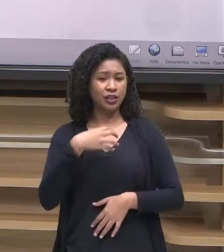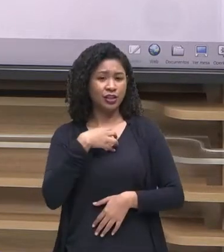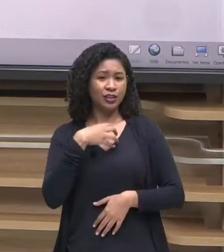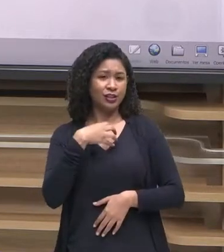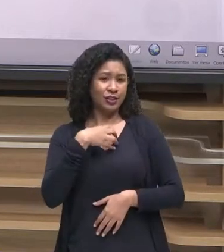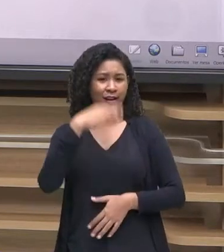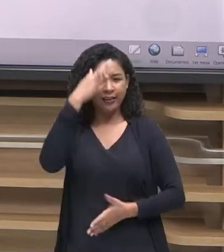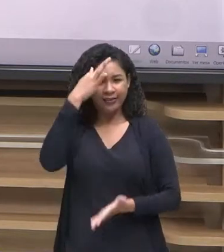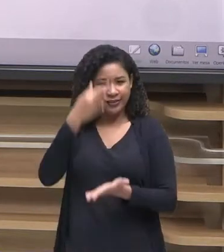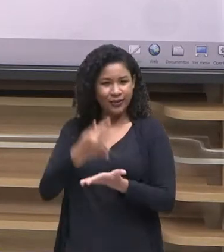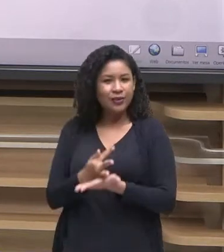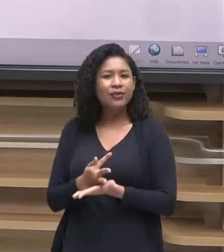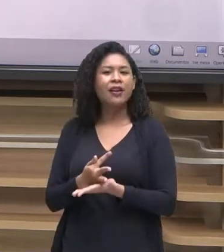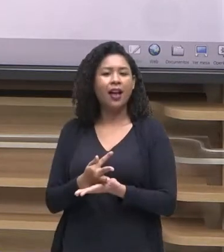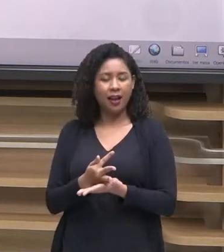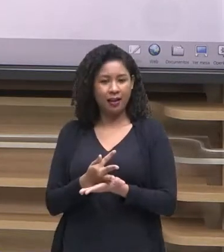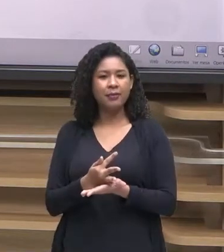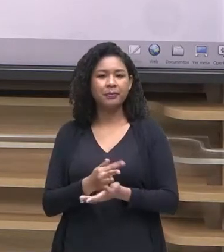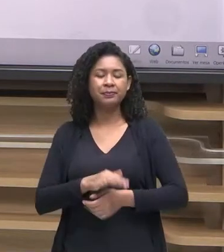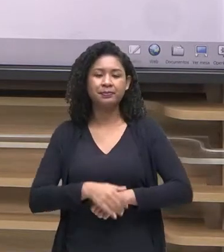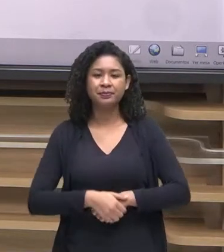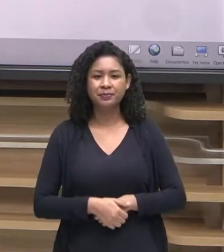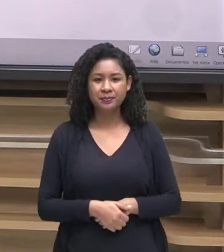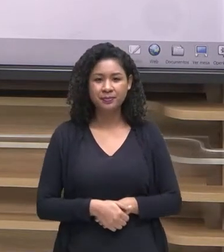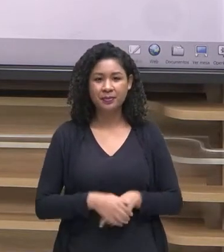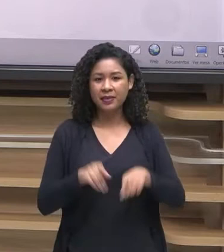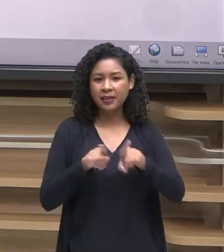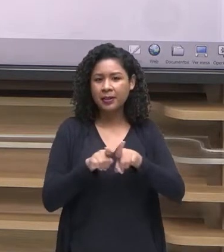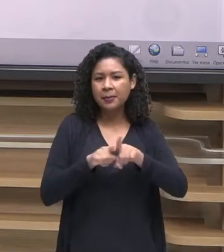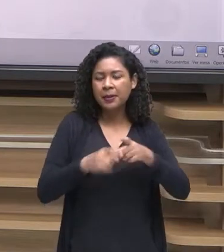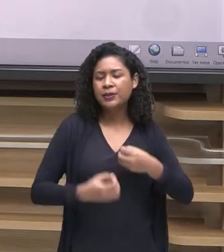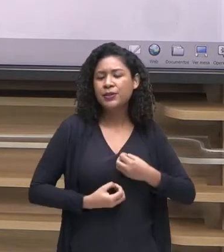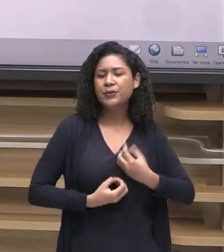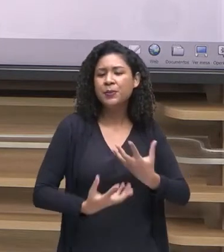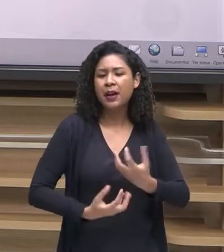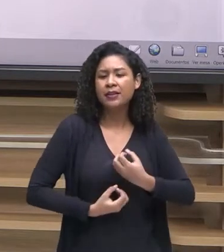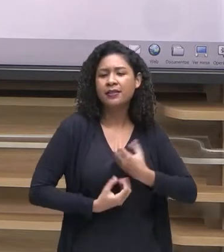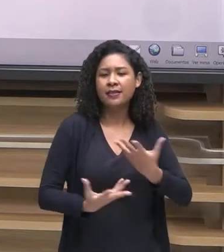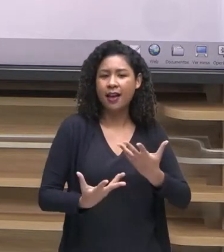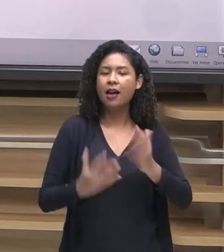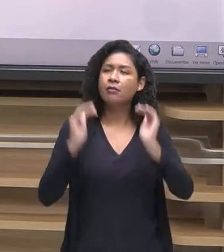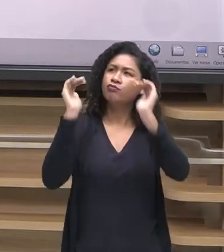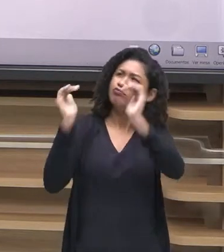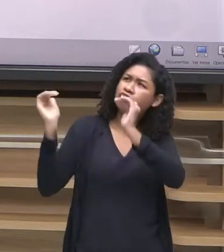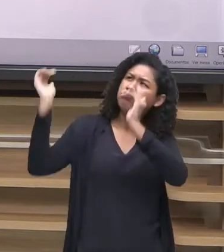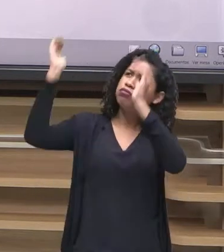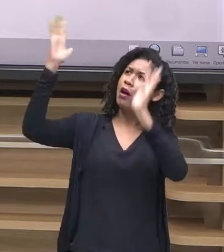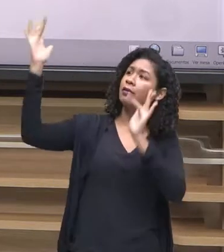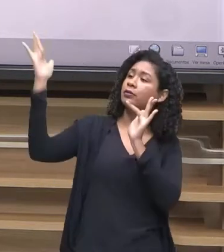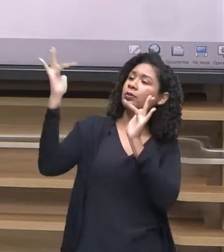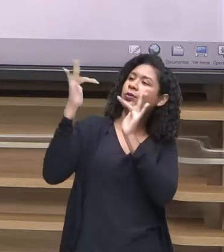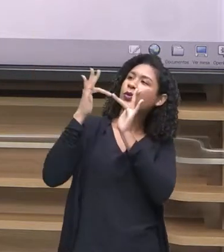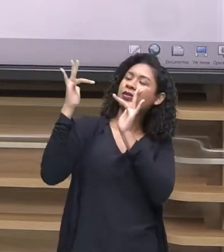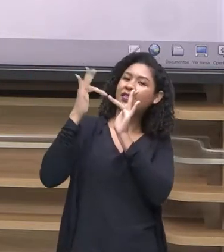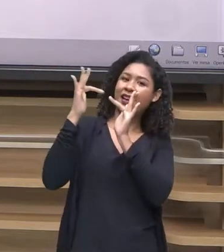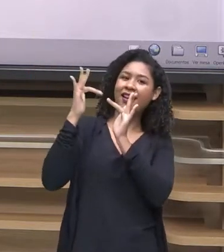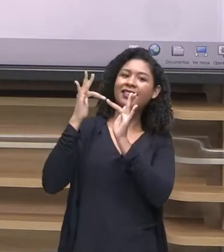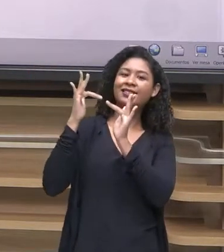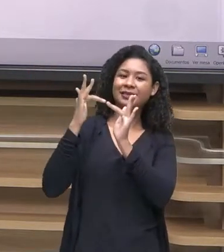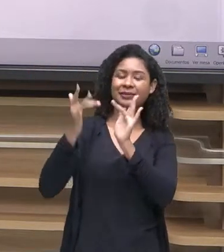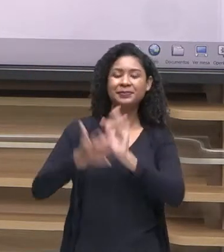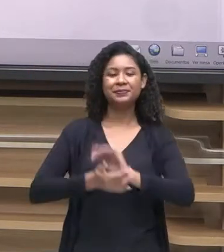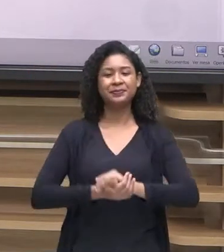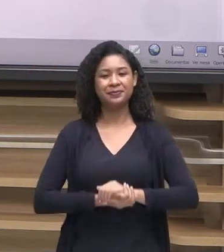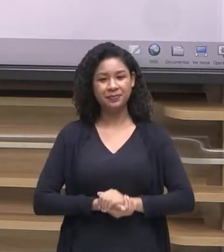sua maneira de expressar o seu contato com o transcendente, com o divino, e ao mesmo